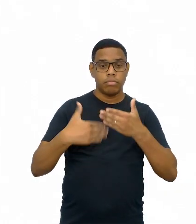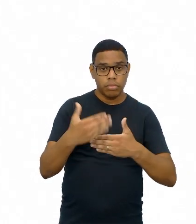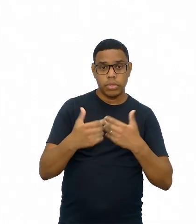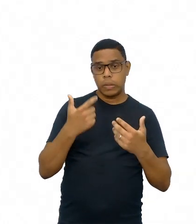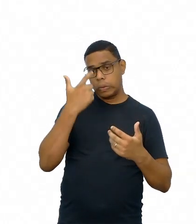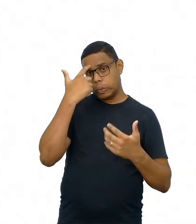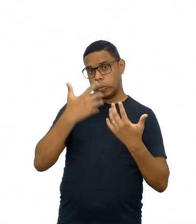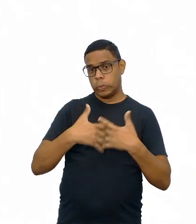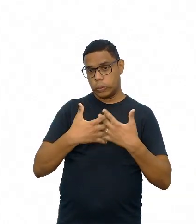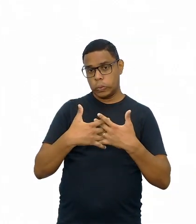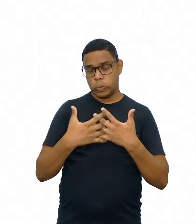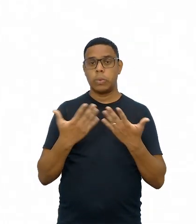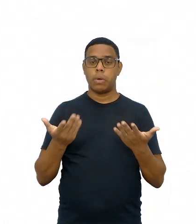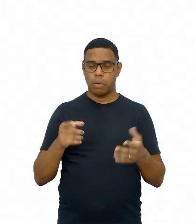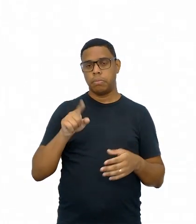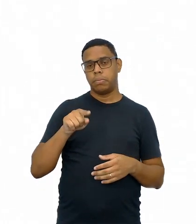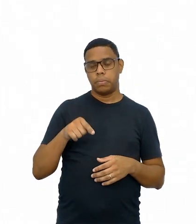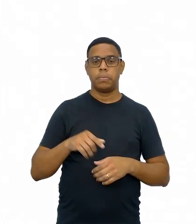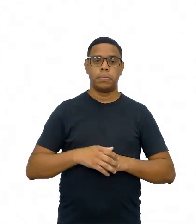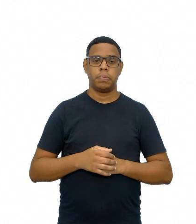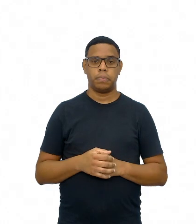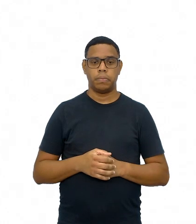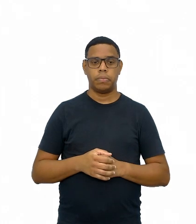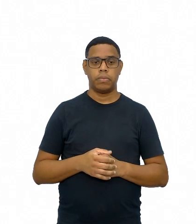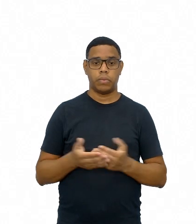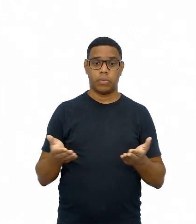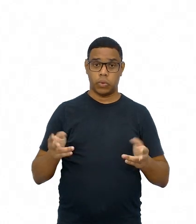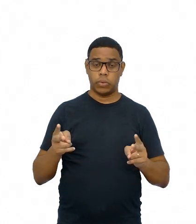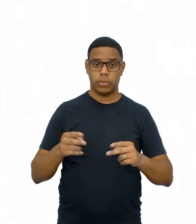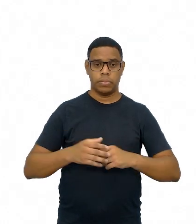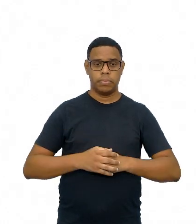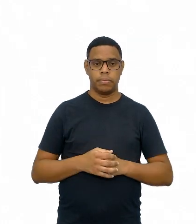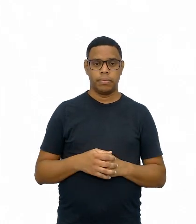o raciocínio. Então, é isso que ela faz. Então, vamos lá.